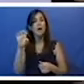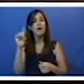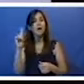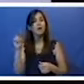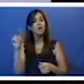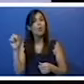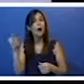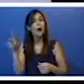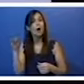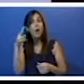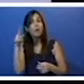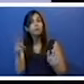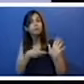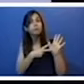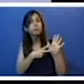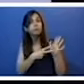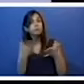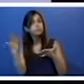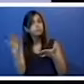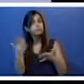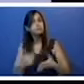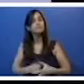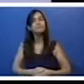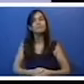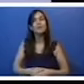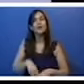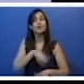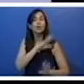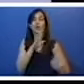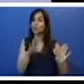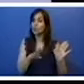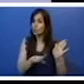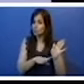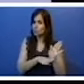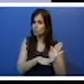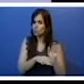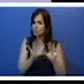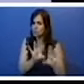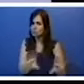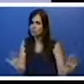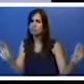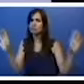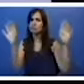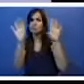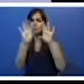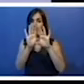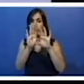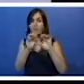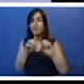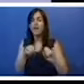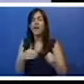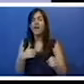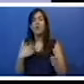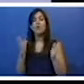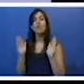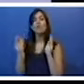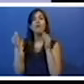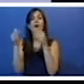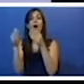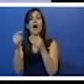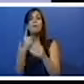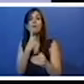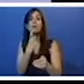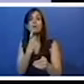olha que bate agora ó eu tenho todo esse aqui que é o meu todo referência está indicando a parte vermelha